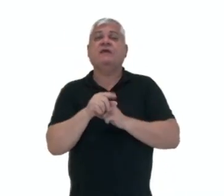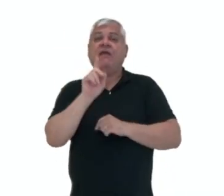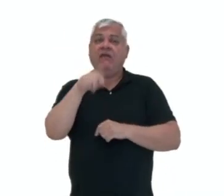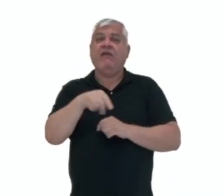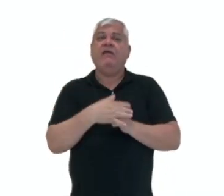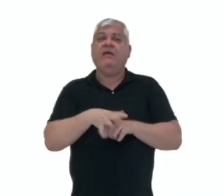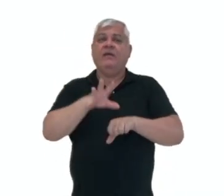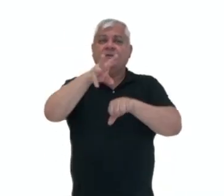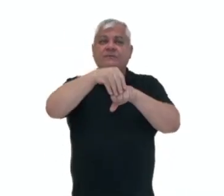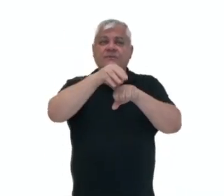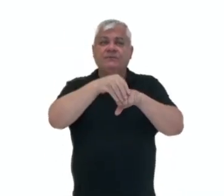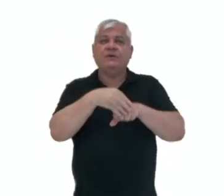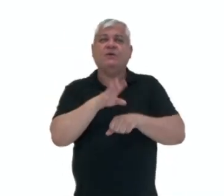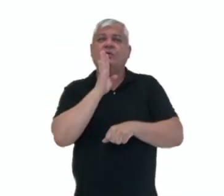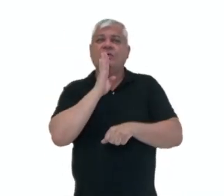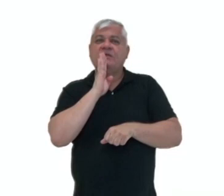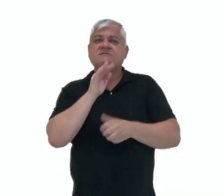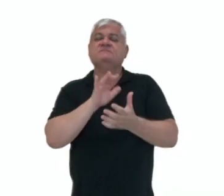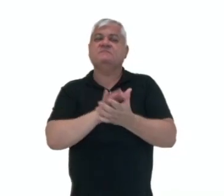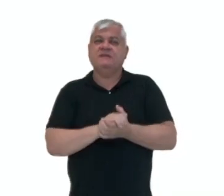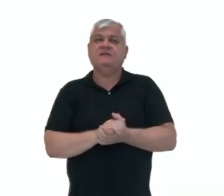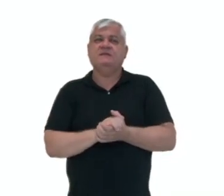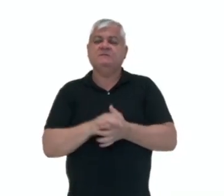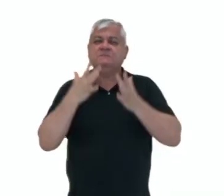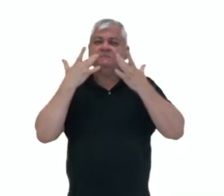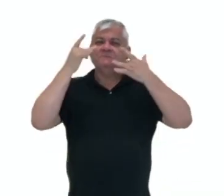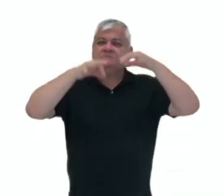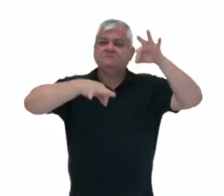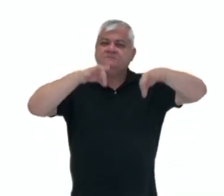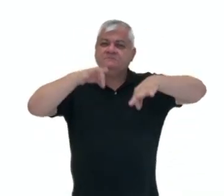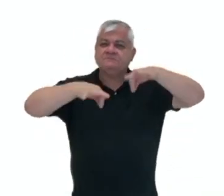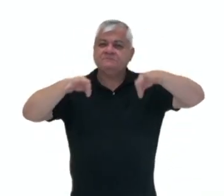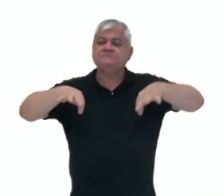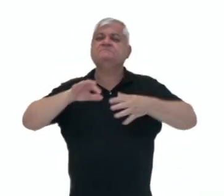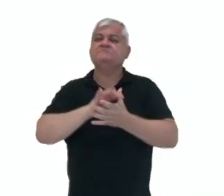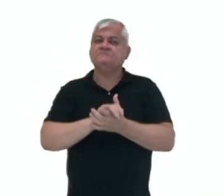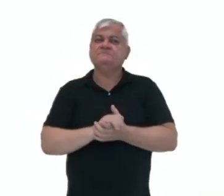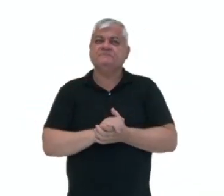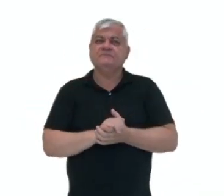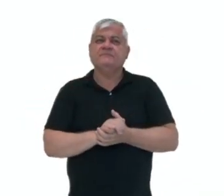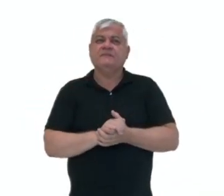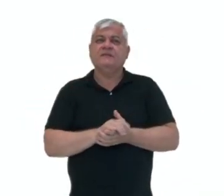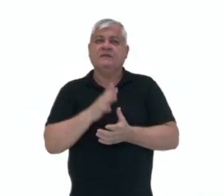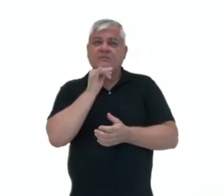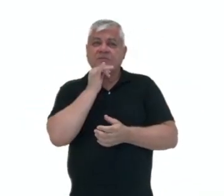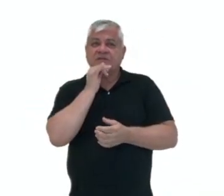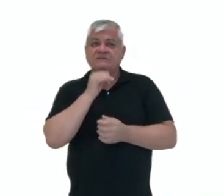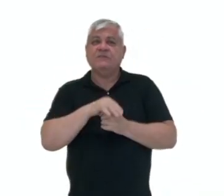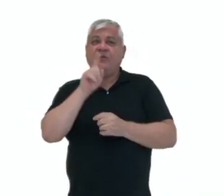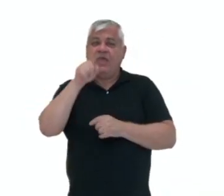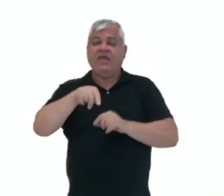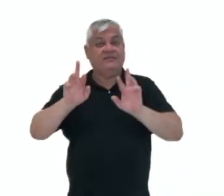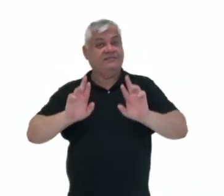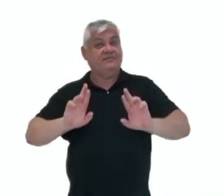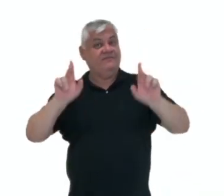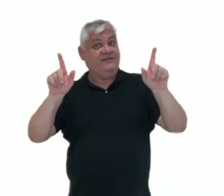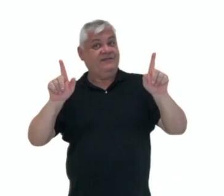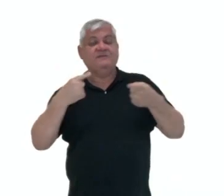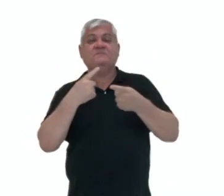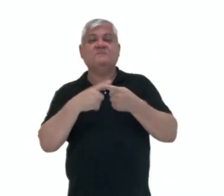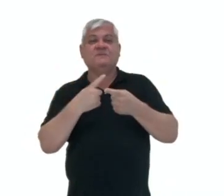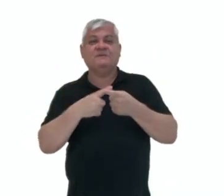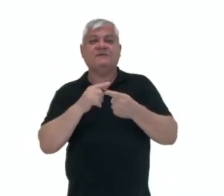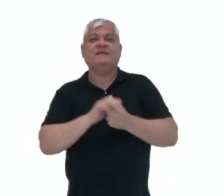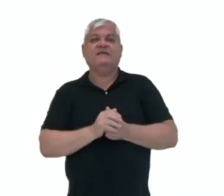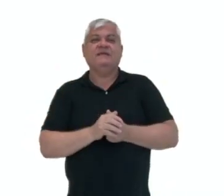de expressão de artes visuais que inclui características cênicas. Apesar de alguns considerarem sinônimo de performance, o happening é diferentemente porque, além